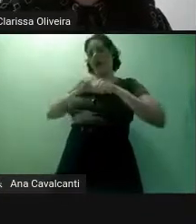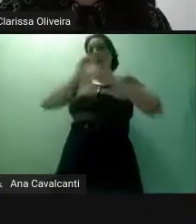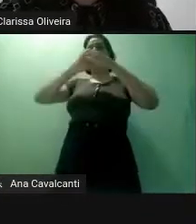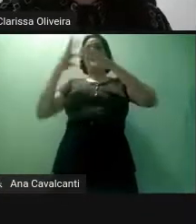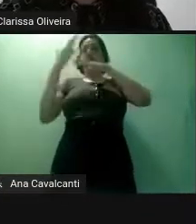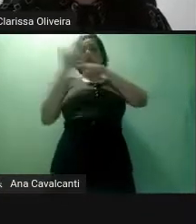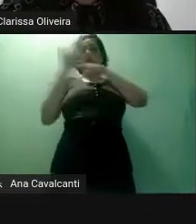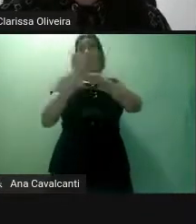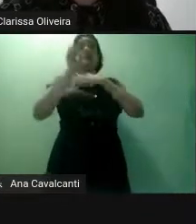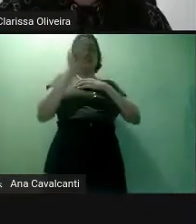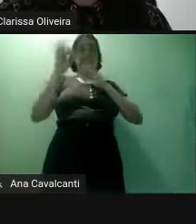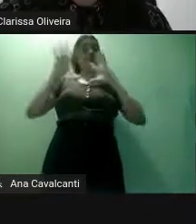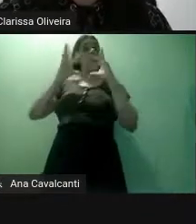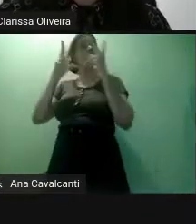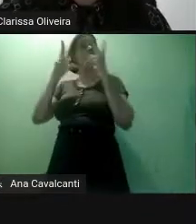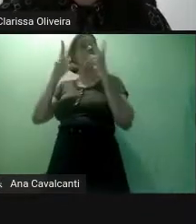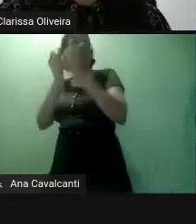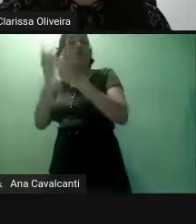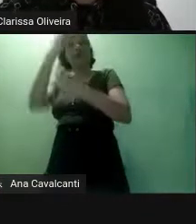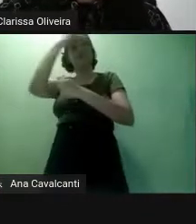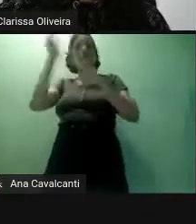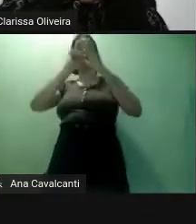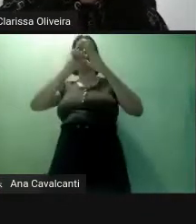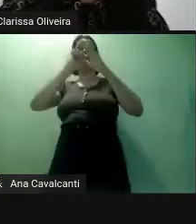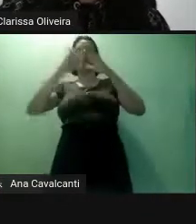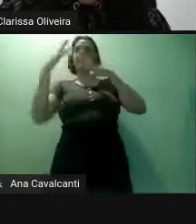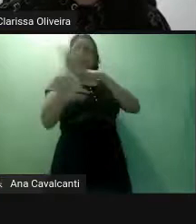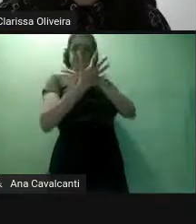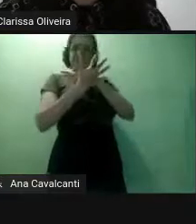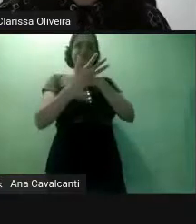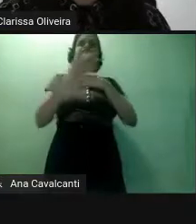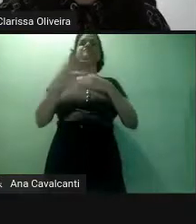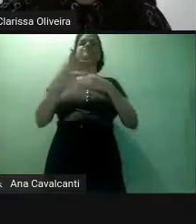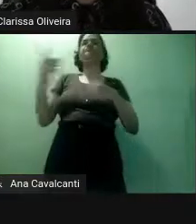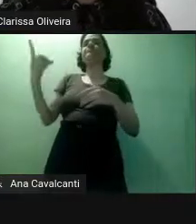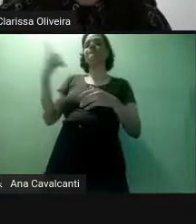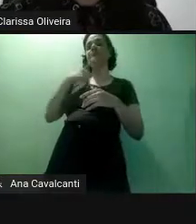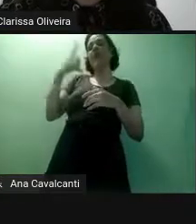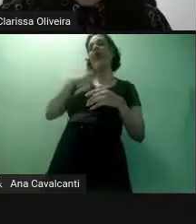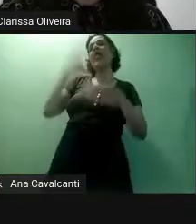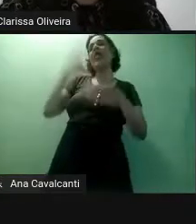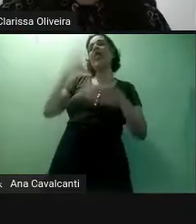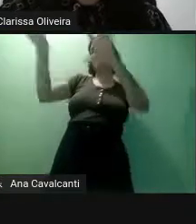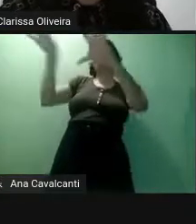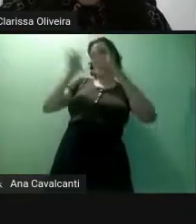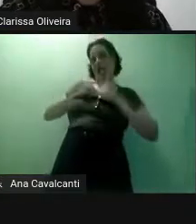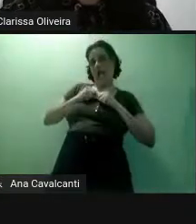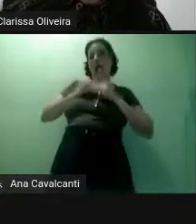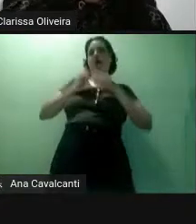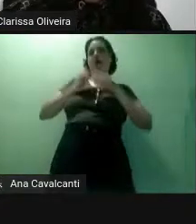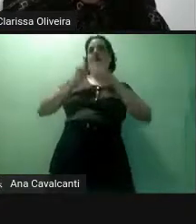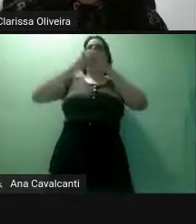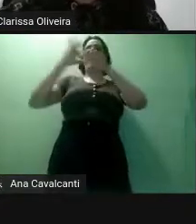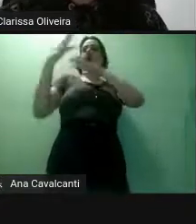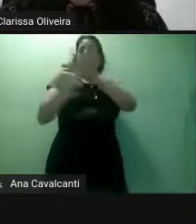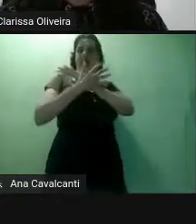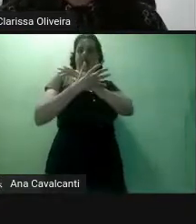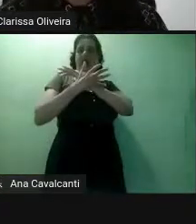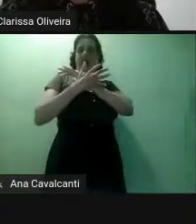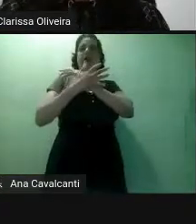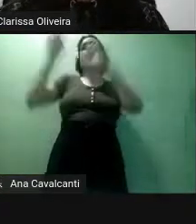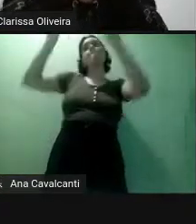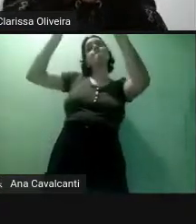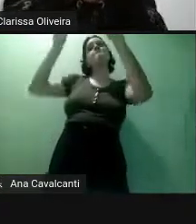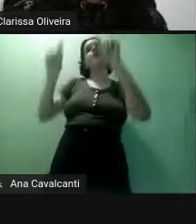de máscara, a chance de contrair o coronavírus e desenvolver a Covid-19 é